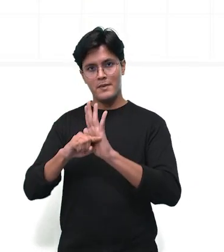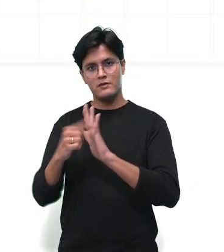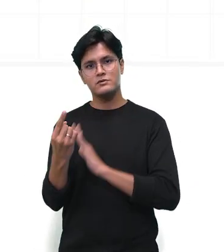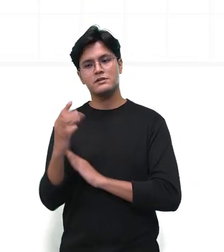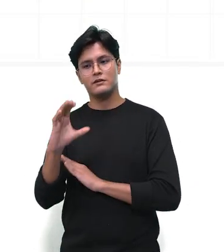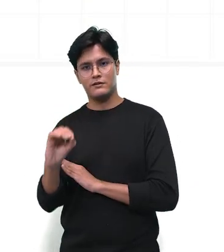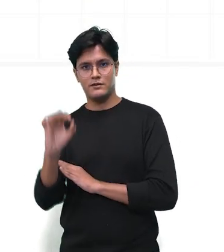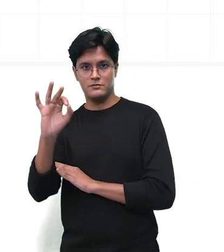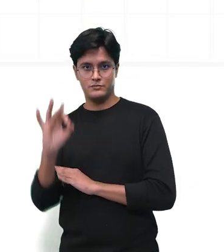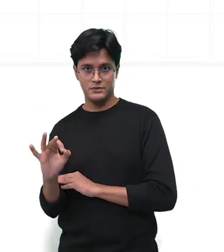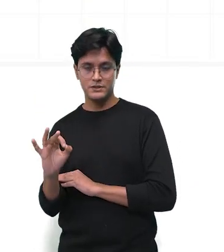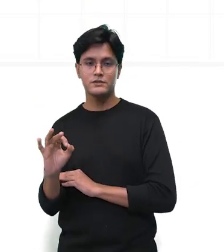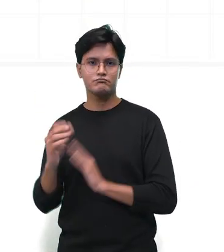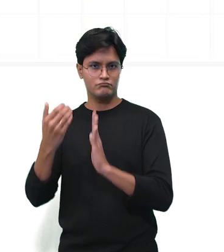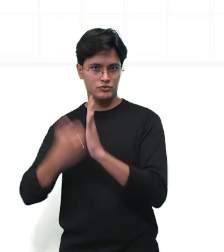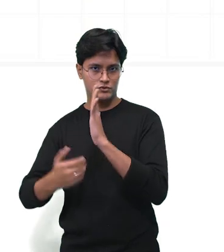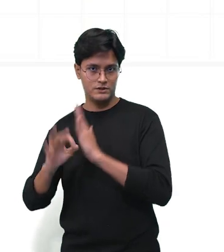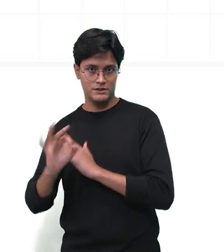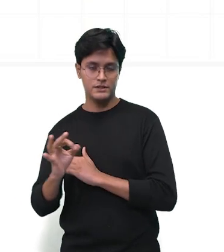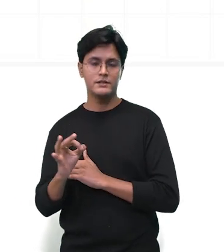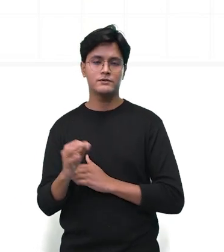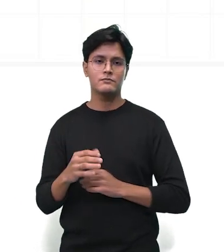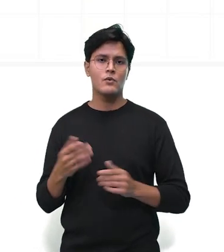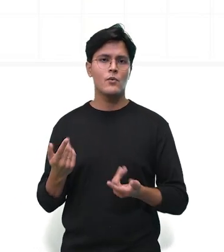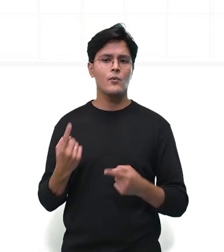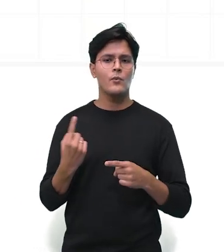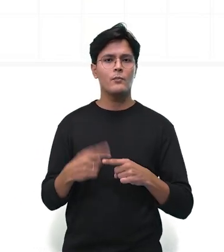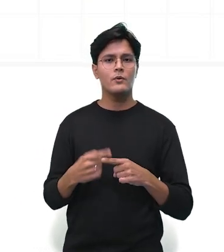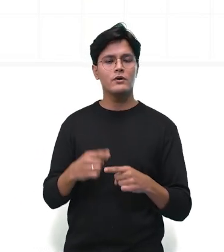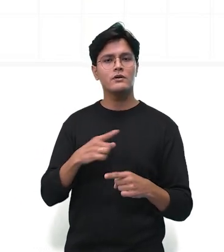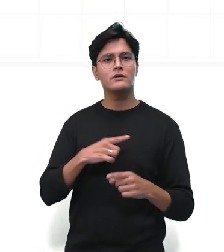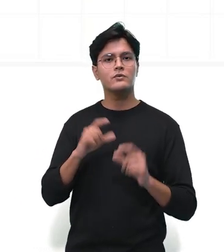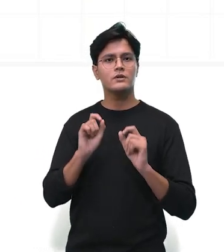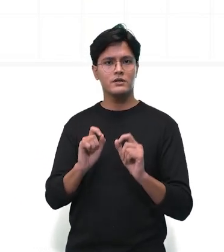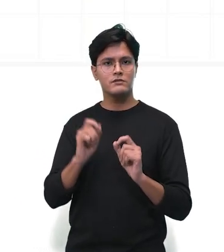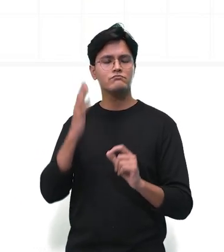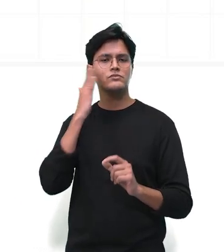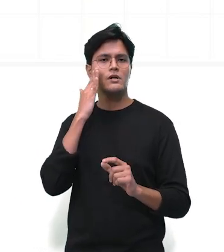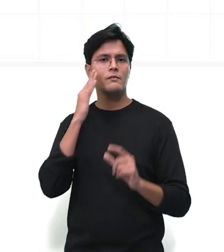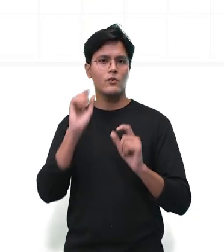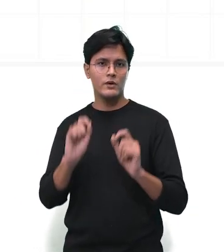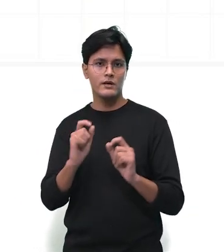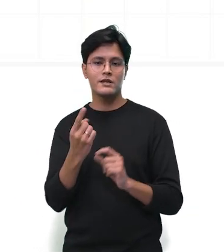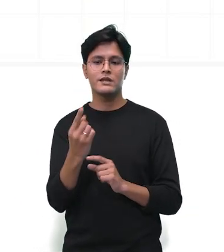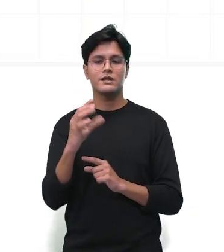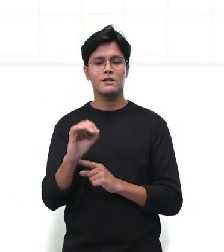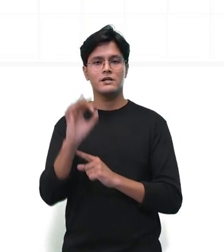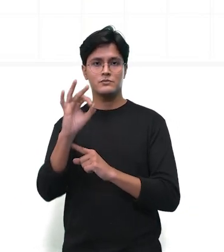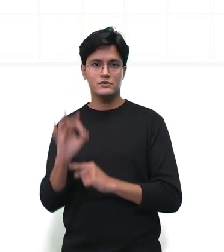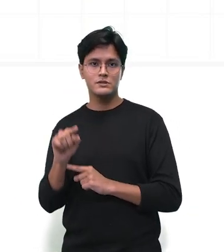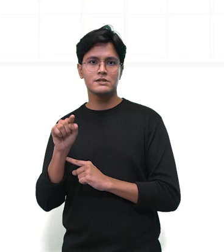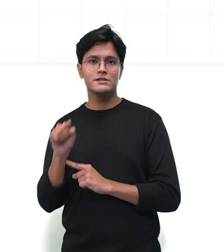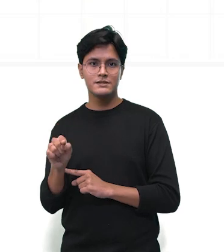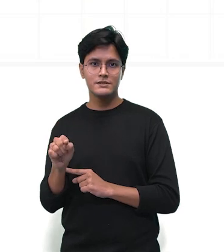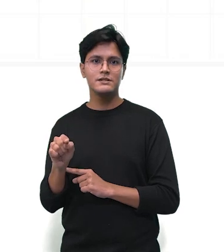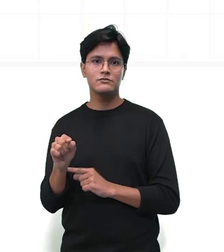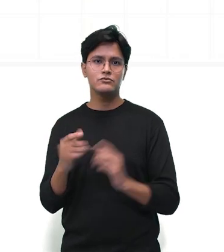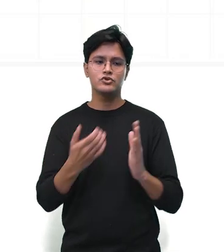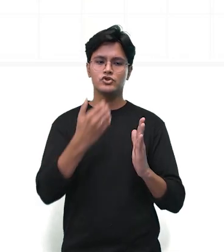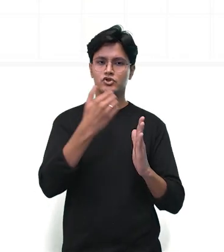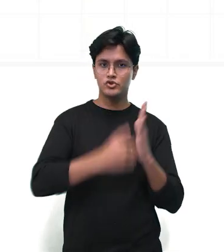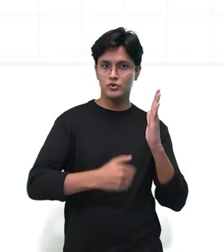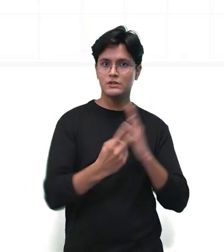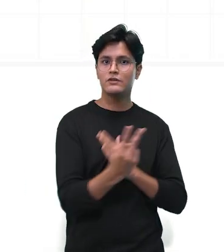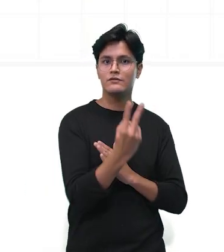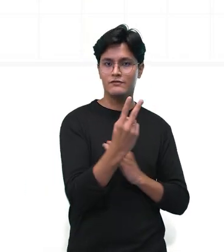tá? Porque a gente está levando em consideração que esses 10%, né, será em cima do